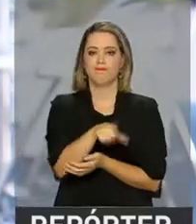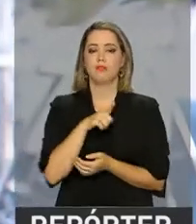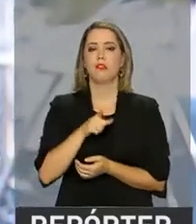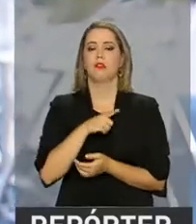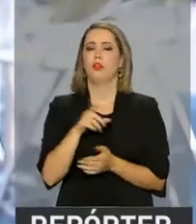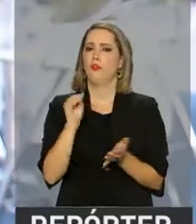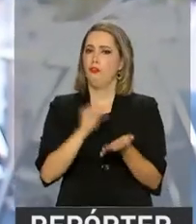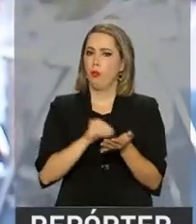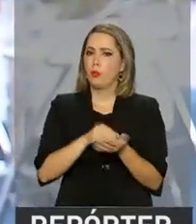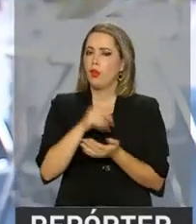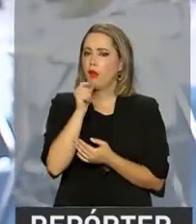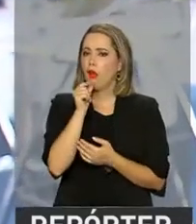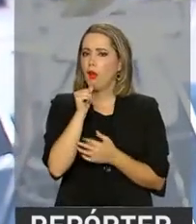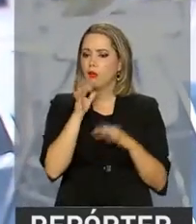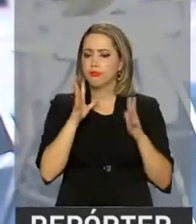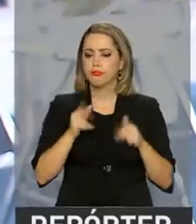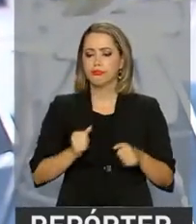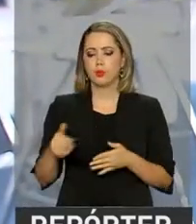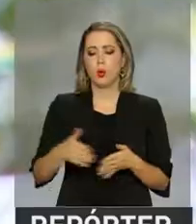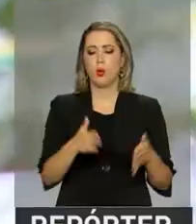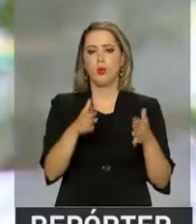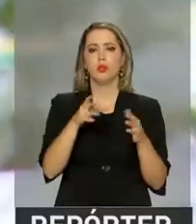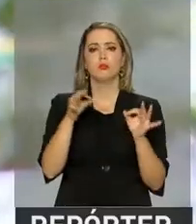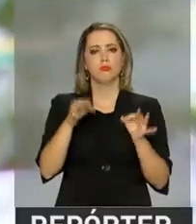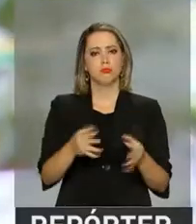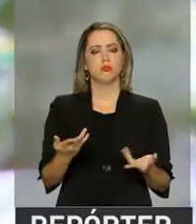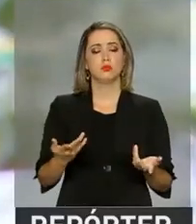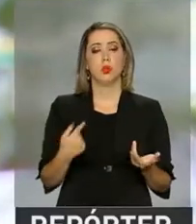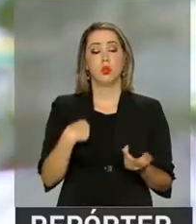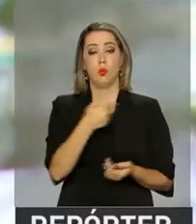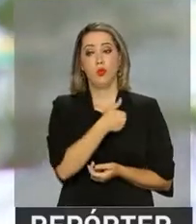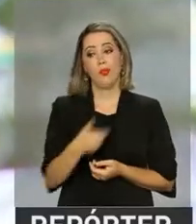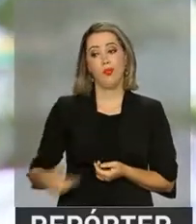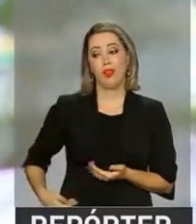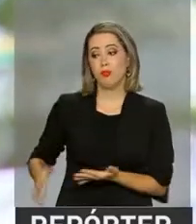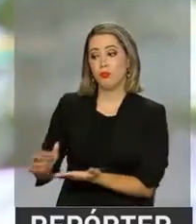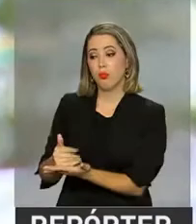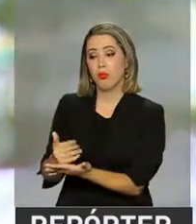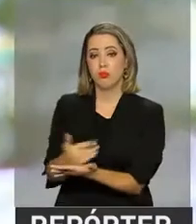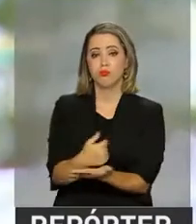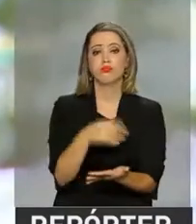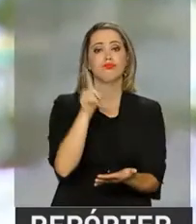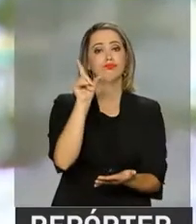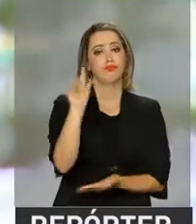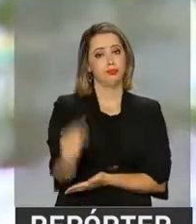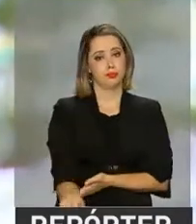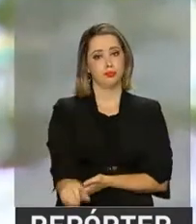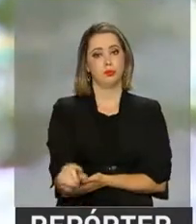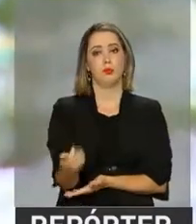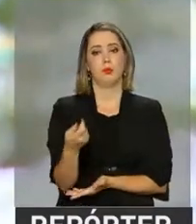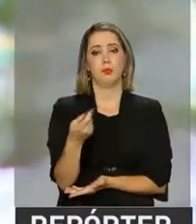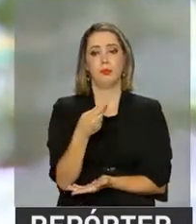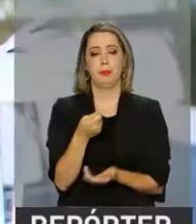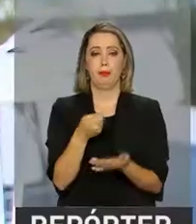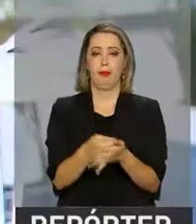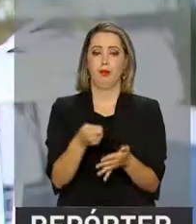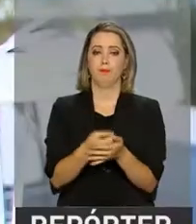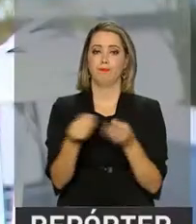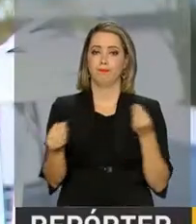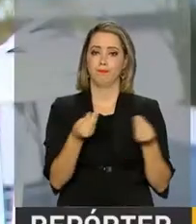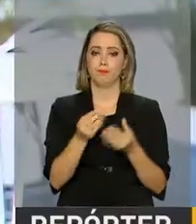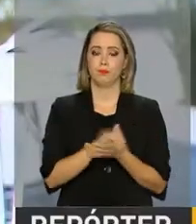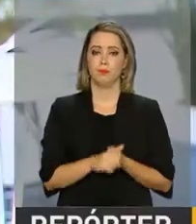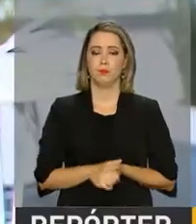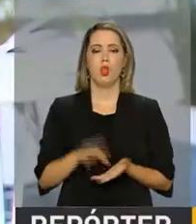água, esgoto e ruas pavimentadas. E o que o governo arrecada lá não é o suficiente para pagar as contas. Falta